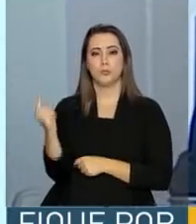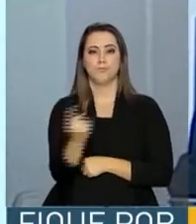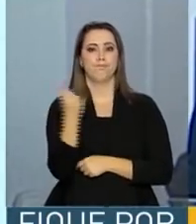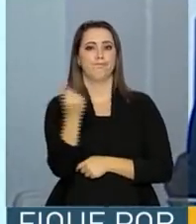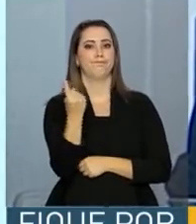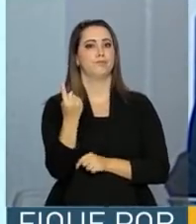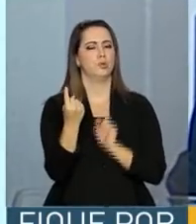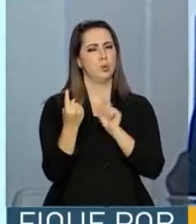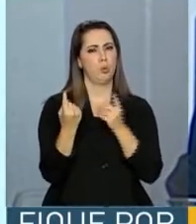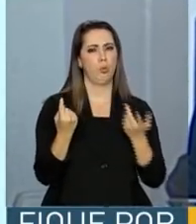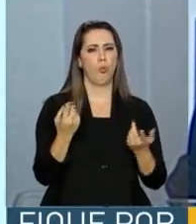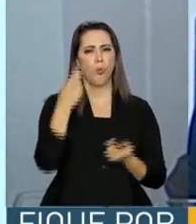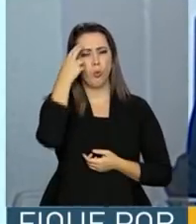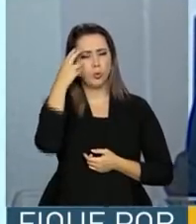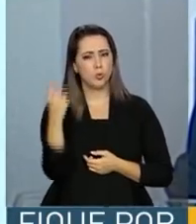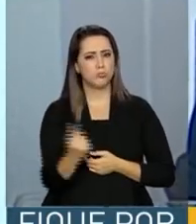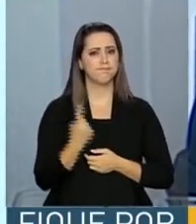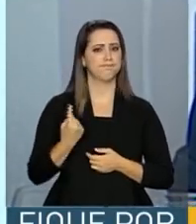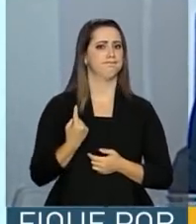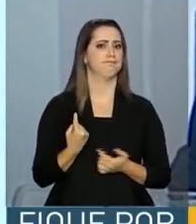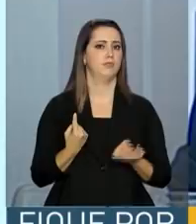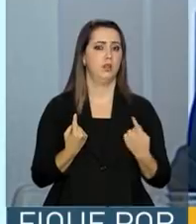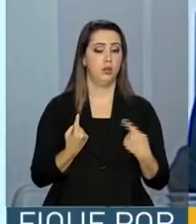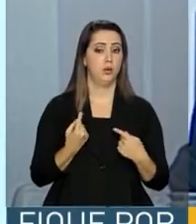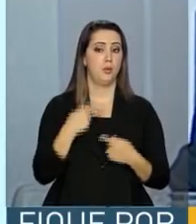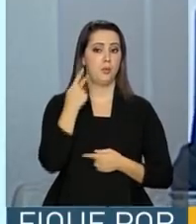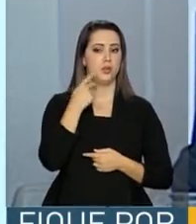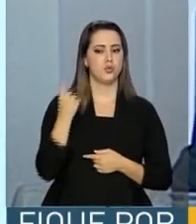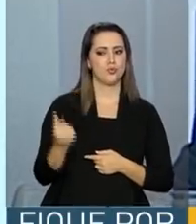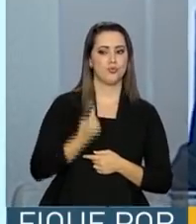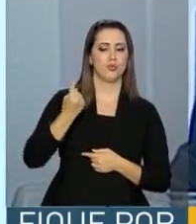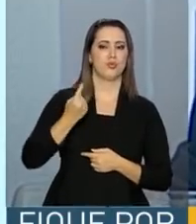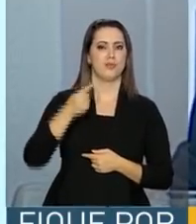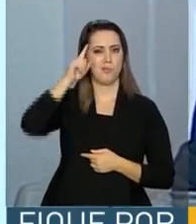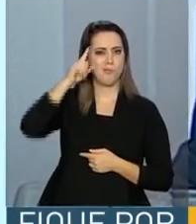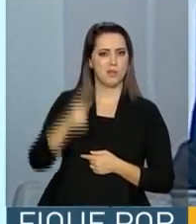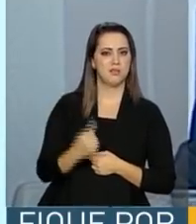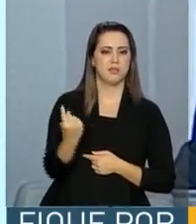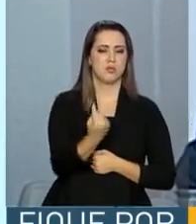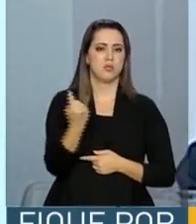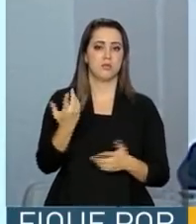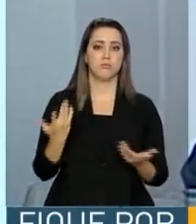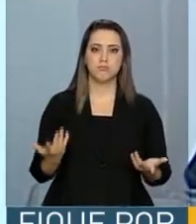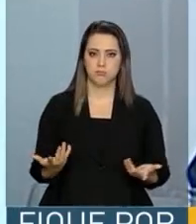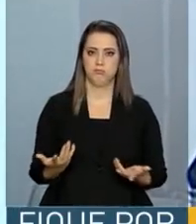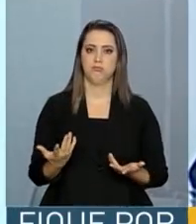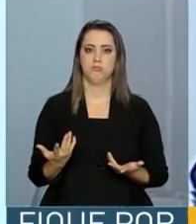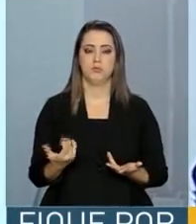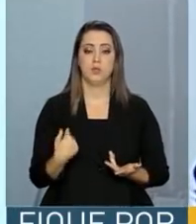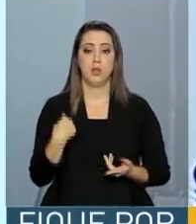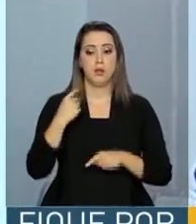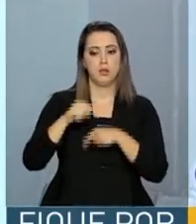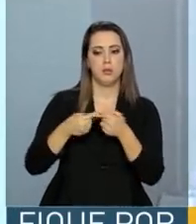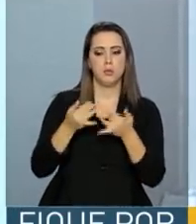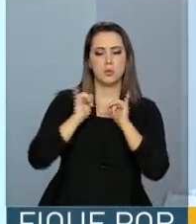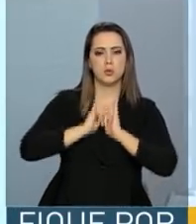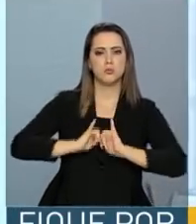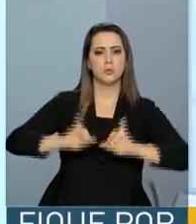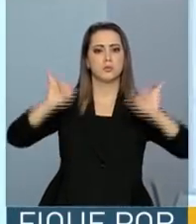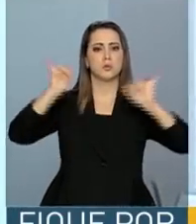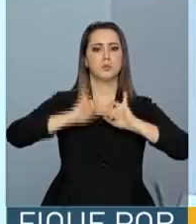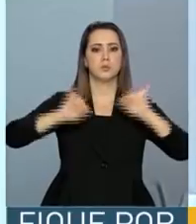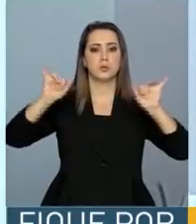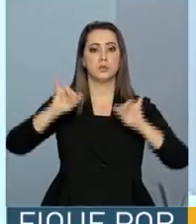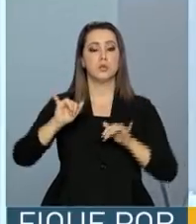vida política é nacional depois quando nós chegamos em proclamamos da república lá